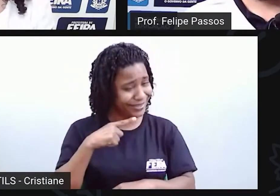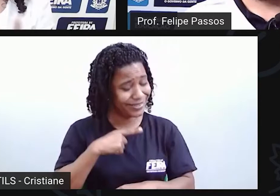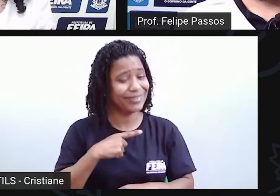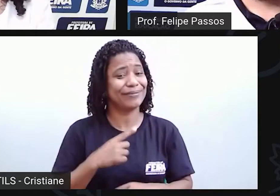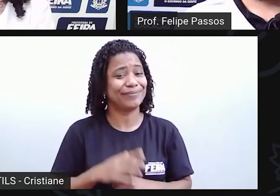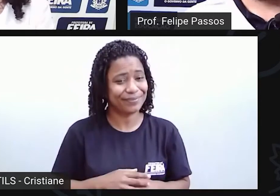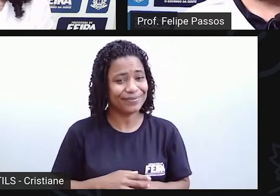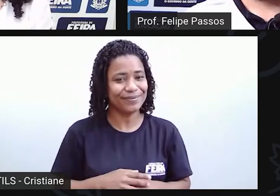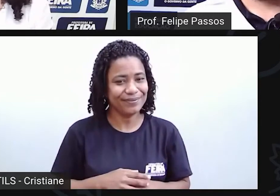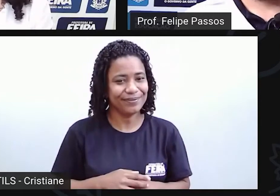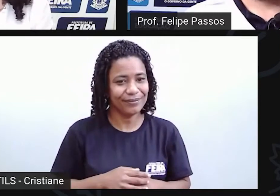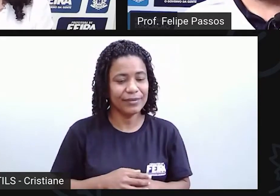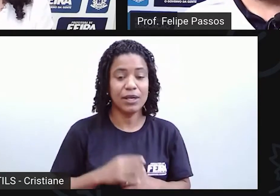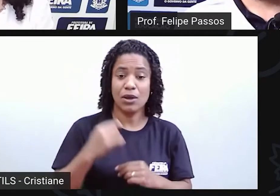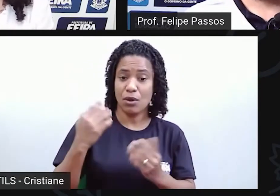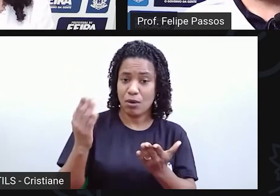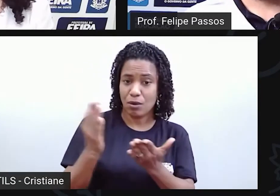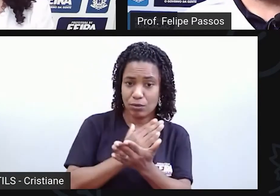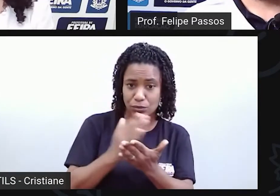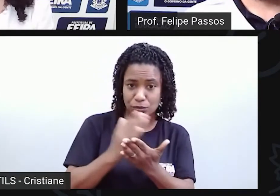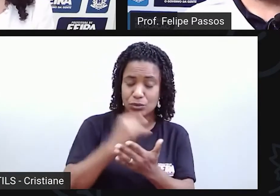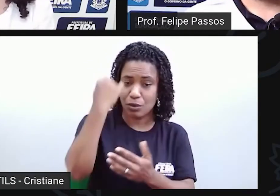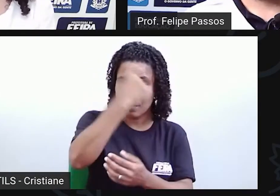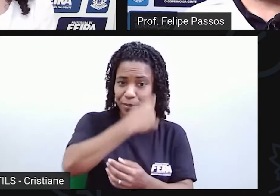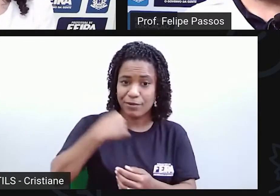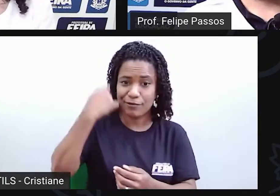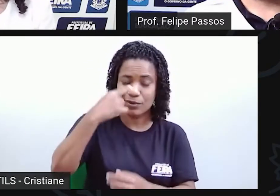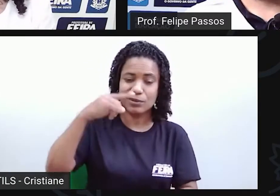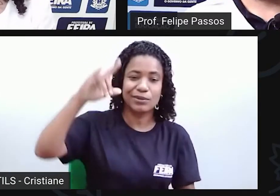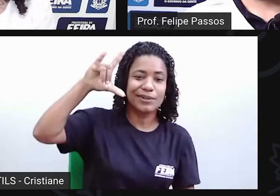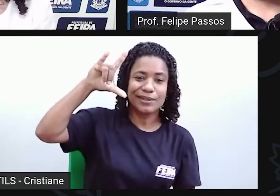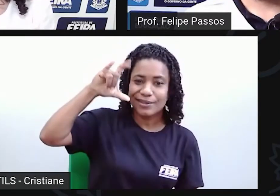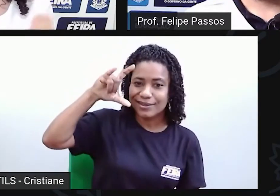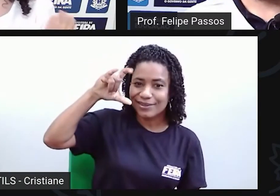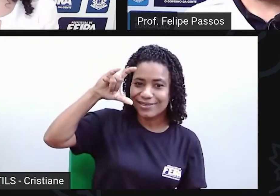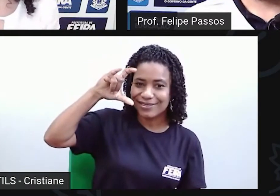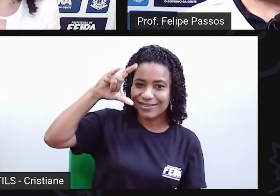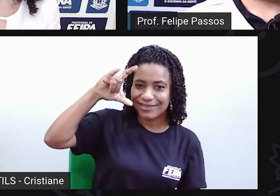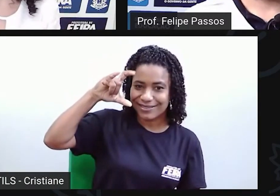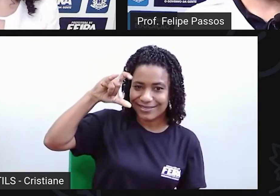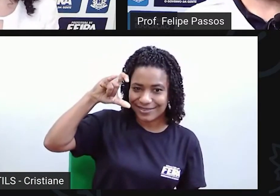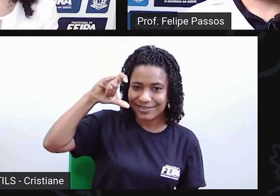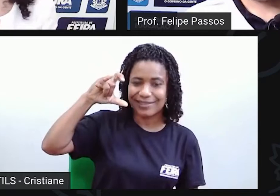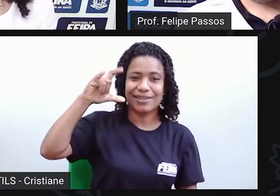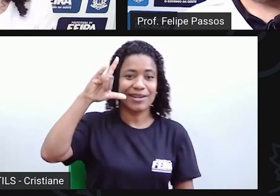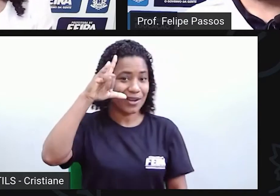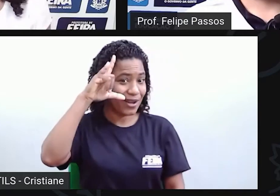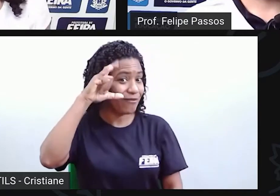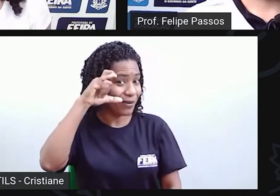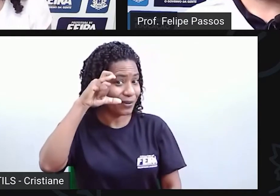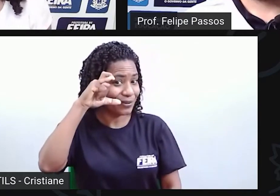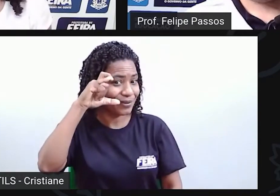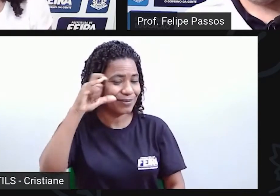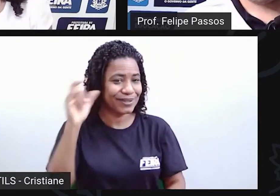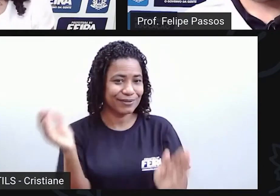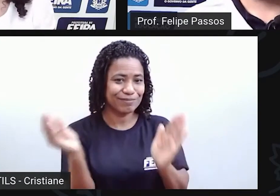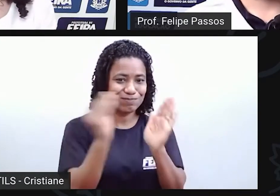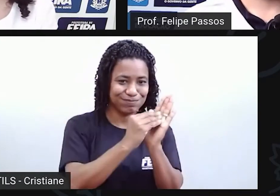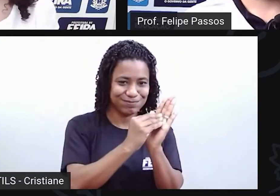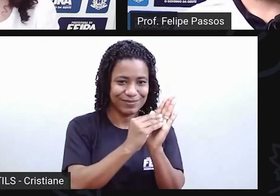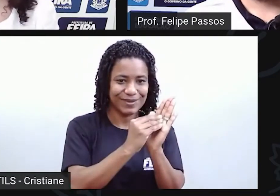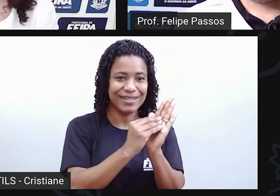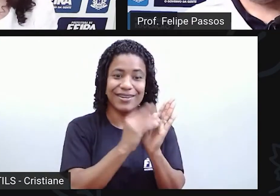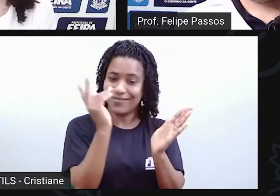alguns perfis, no Instagram, inclusive, que mostram a foto que a pessoa foi marcada e a foto que a pessoa foi postada, pensando